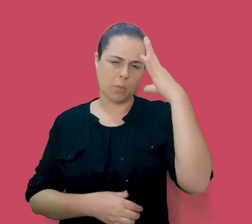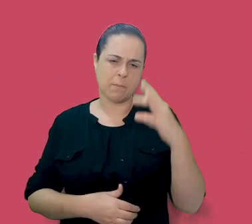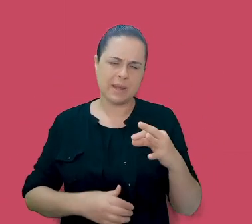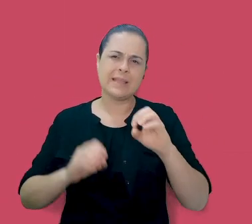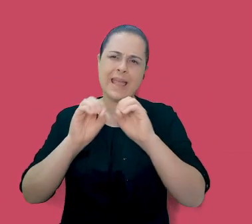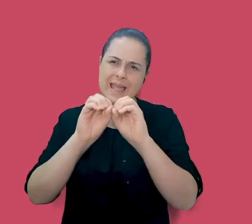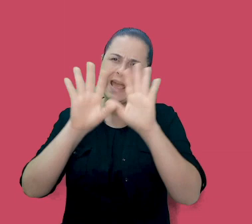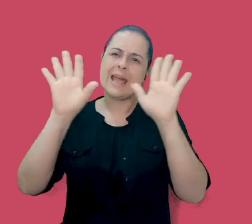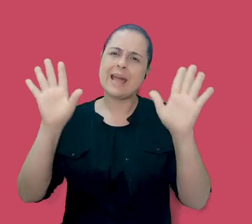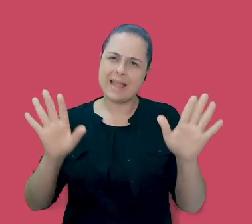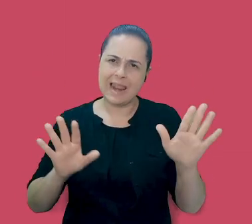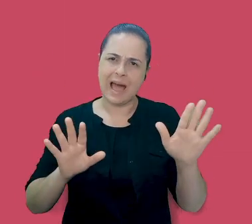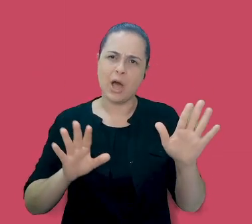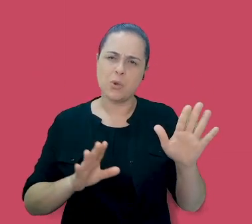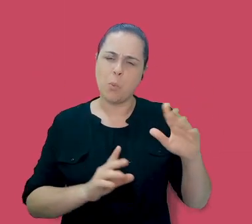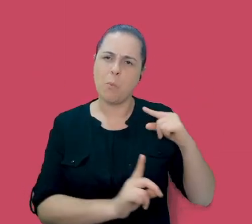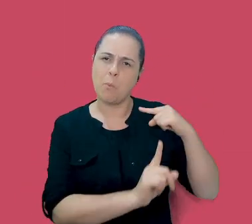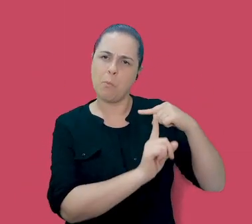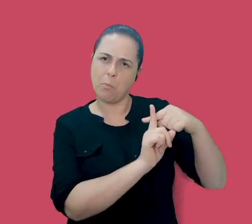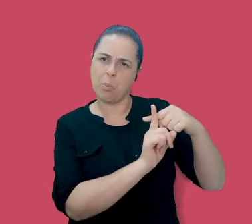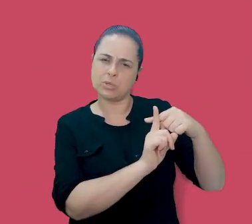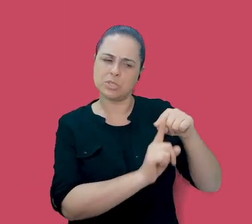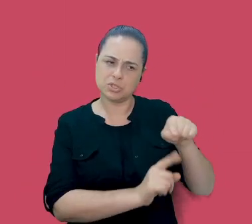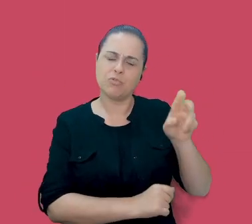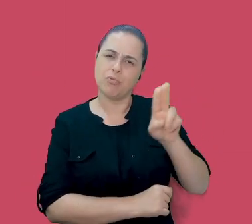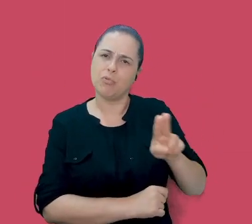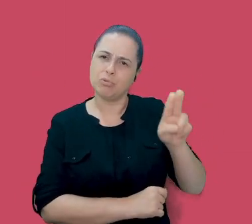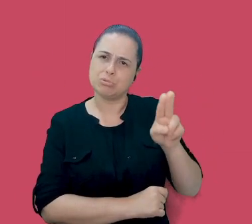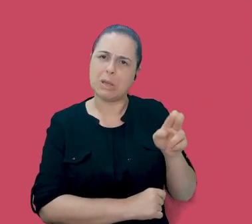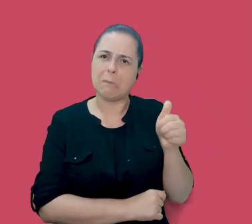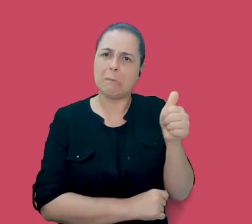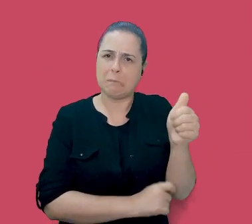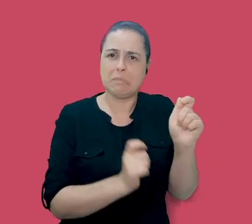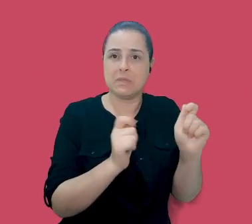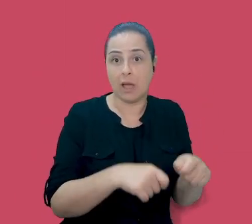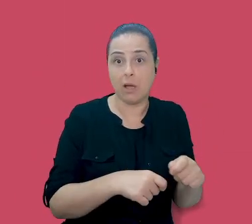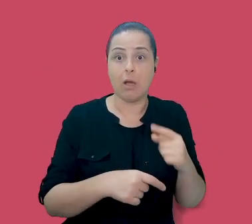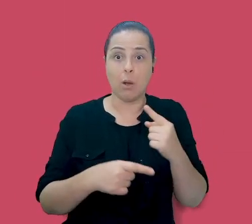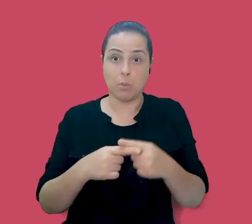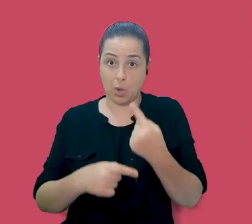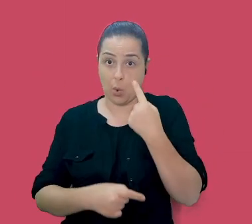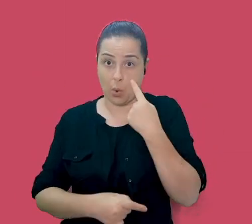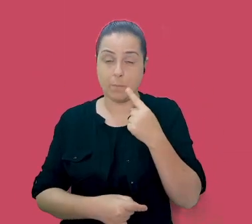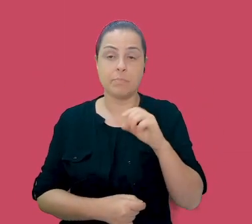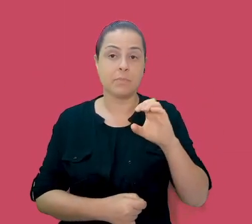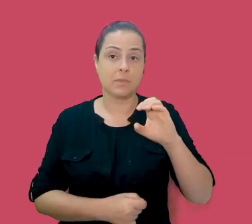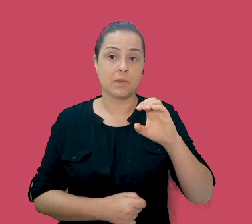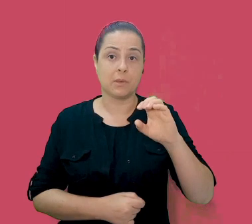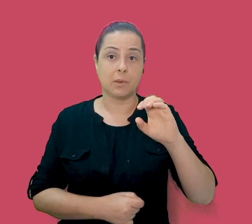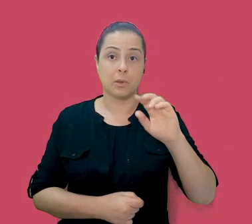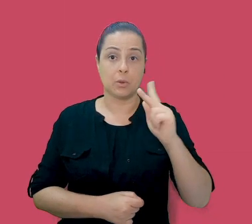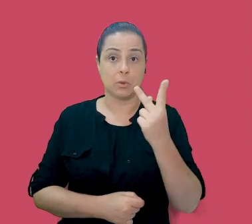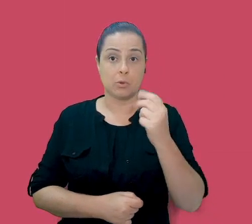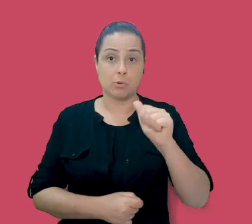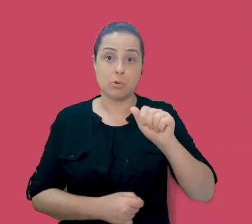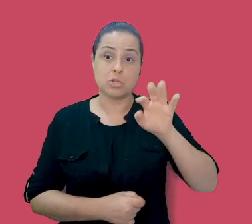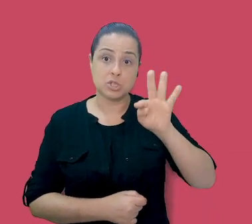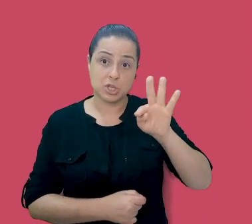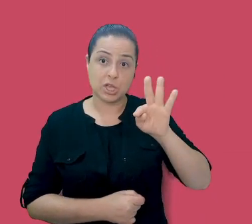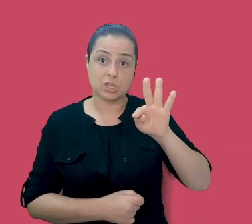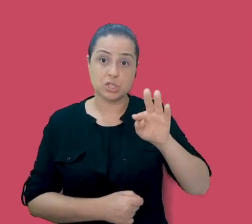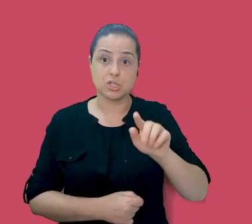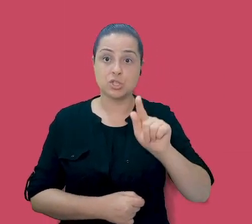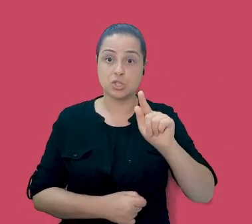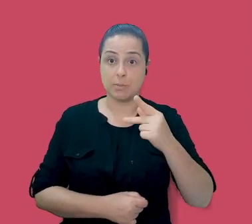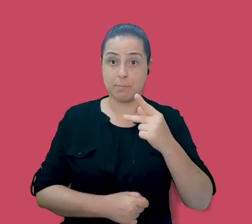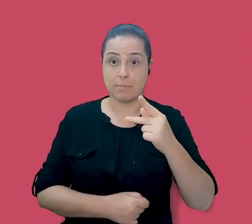utilizar da melhor maneira possível. Porque, pensa uma coisa, uma das coisas que o ChatGPT tem é que em uma semana ele atingiu 1 milhão de usuários